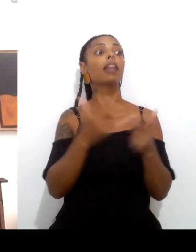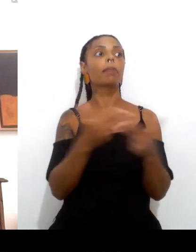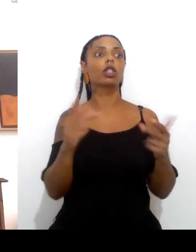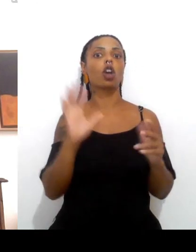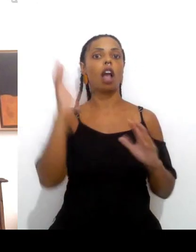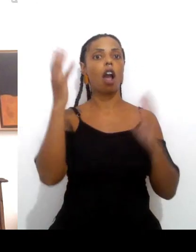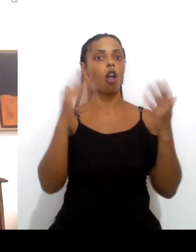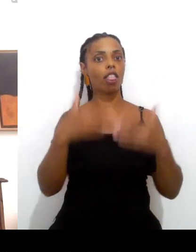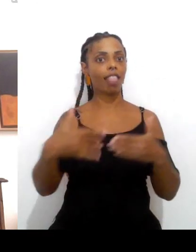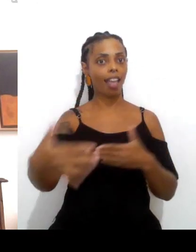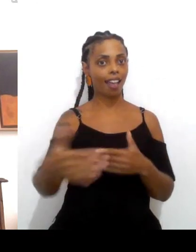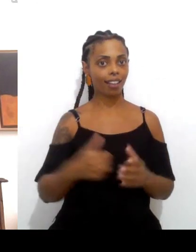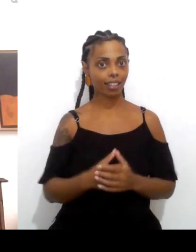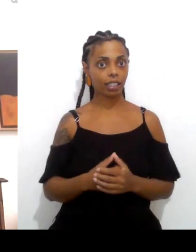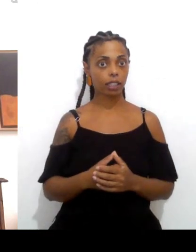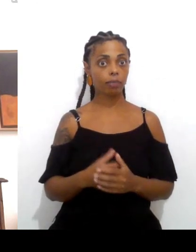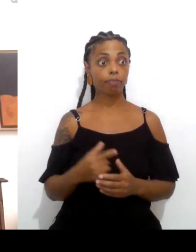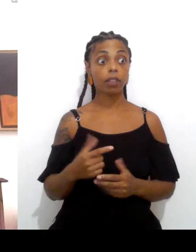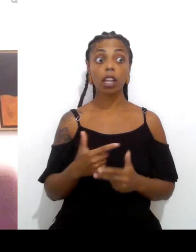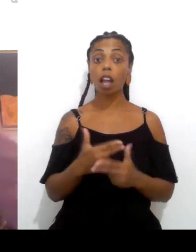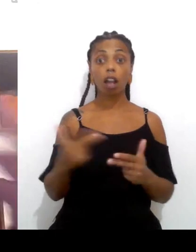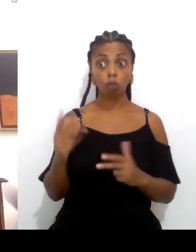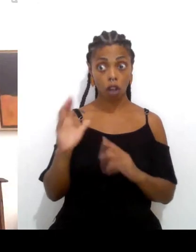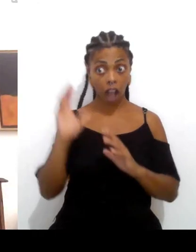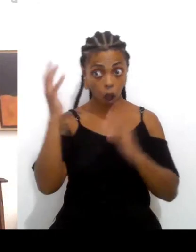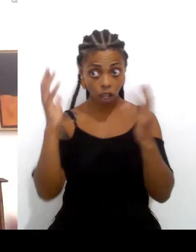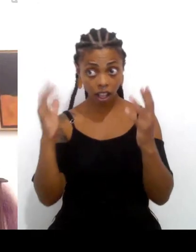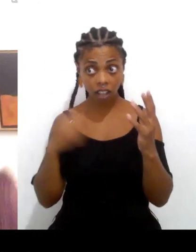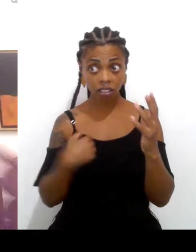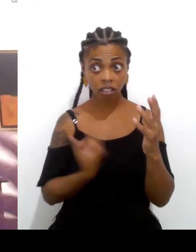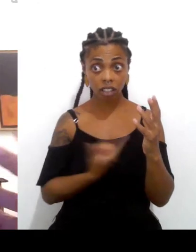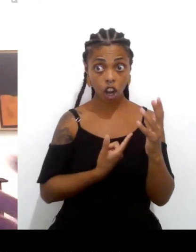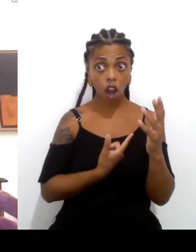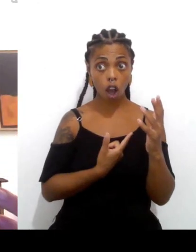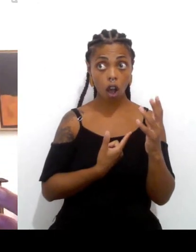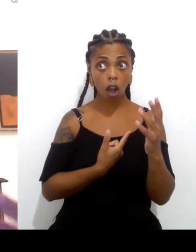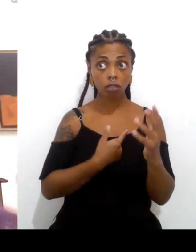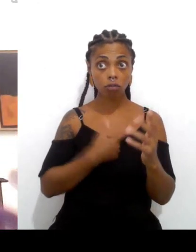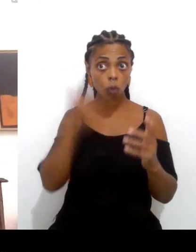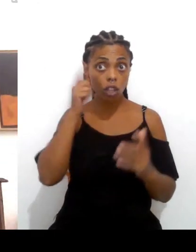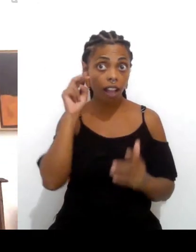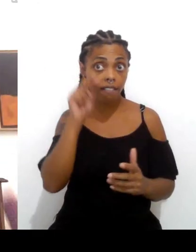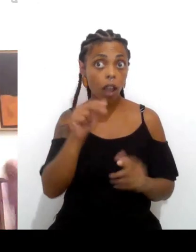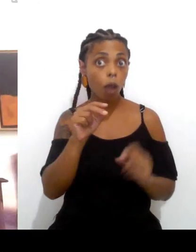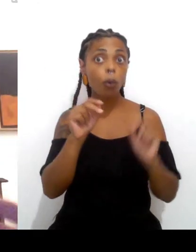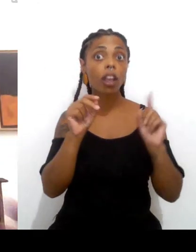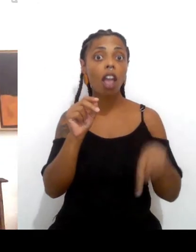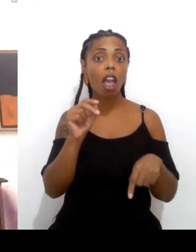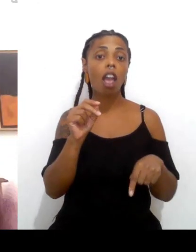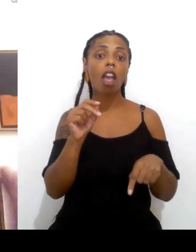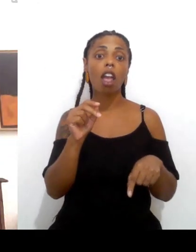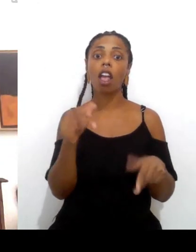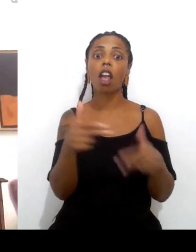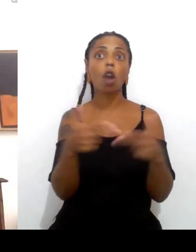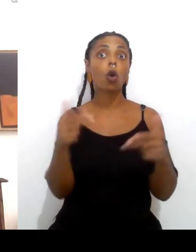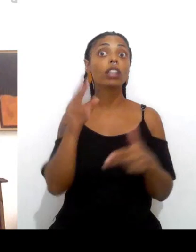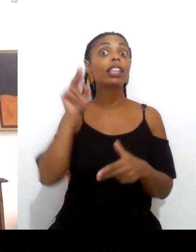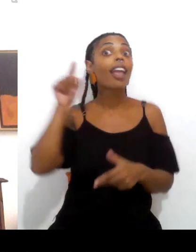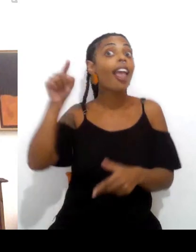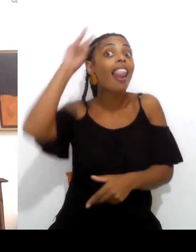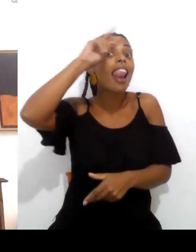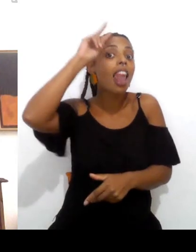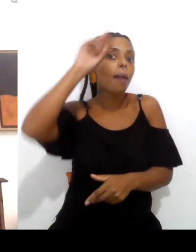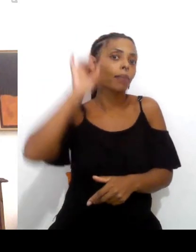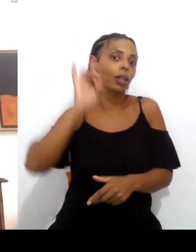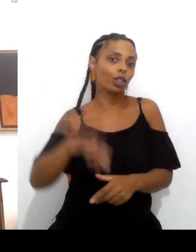os fatos que nós tínhamos acesso ainda assim eram fatos que faziam parte da sua memória mas é